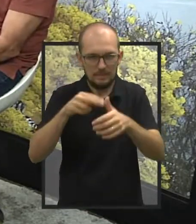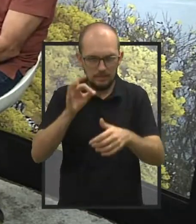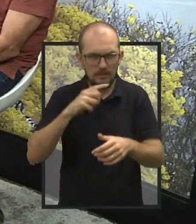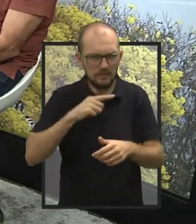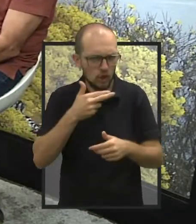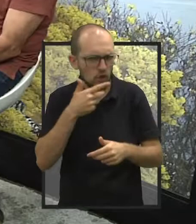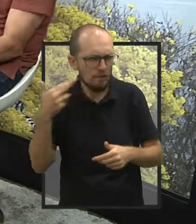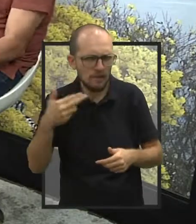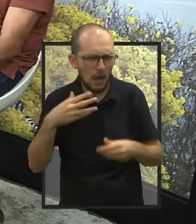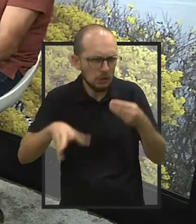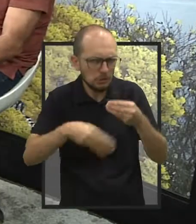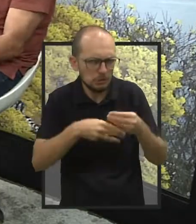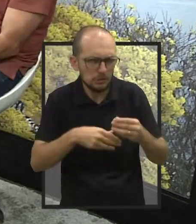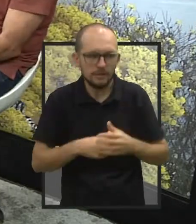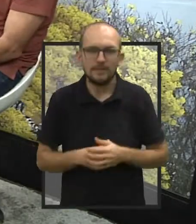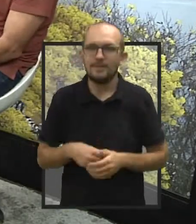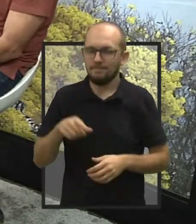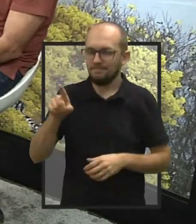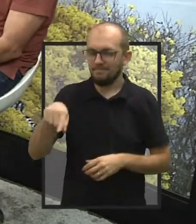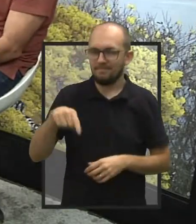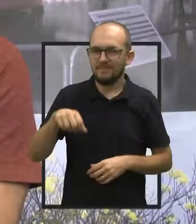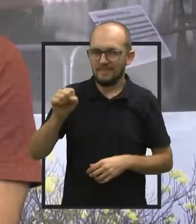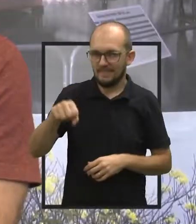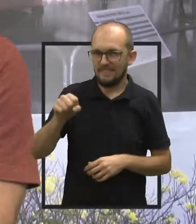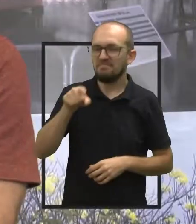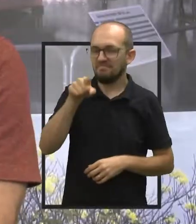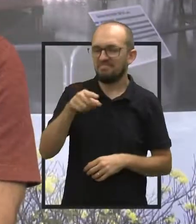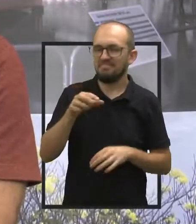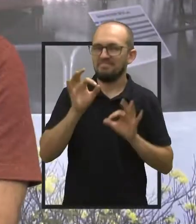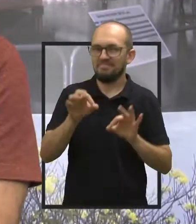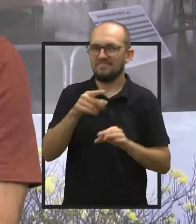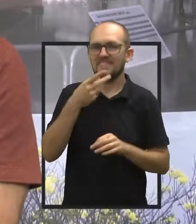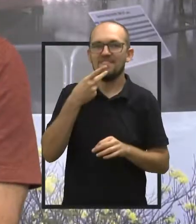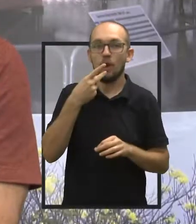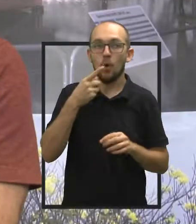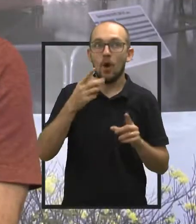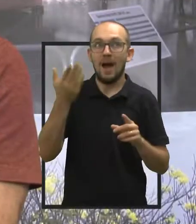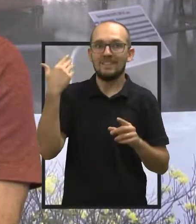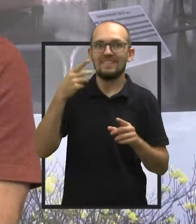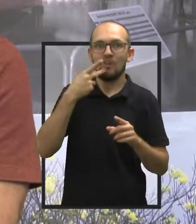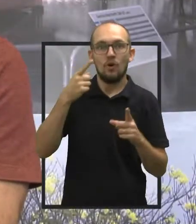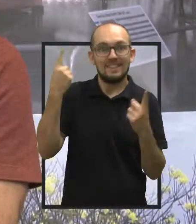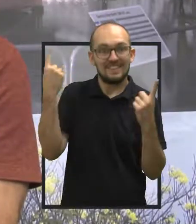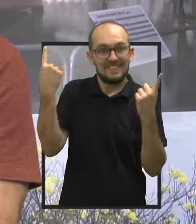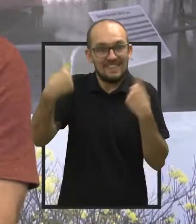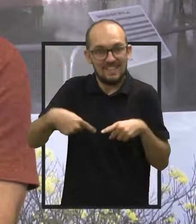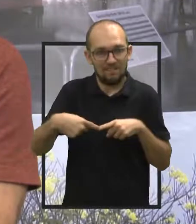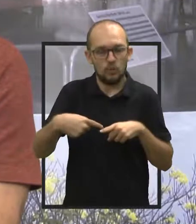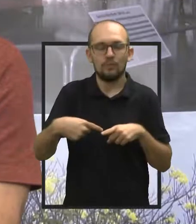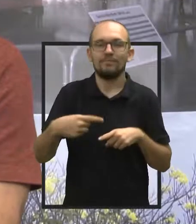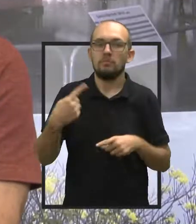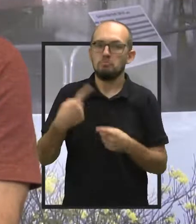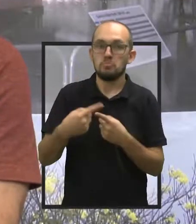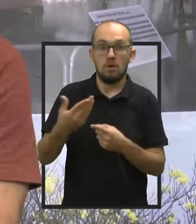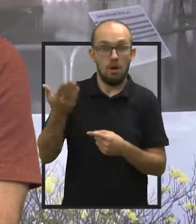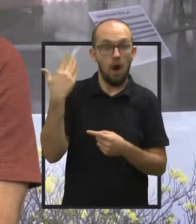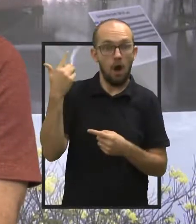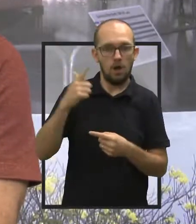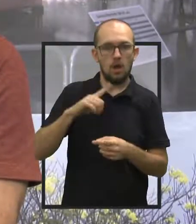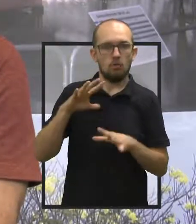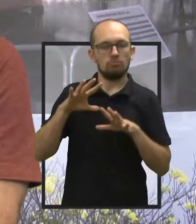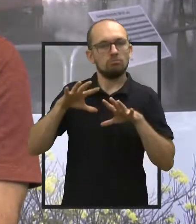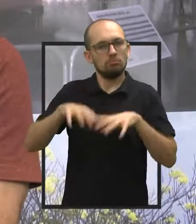esse assunto, não tem, vereador? Sim, Ângelo, você foi muito feliz quando você falou em desafio. Quando assumimos a Secretaria de